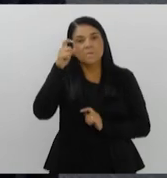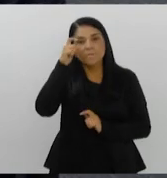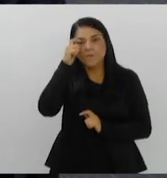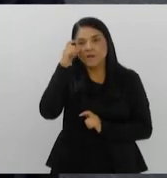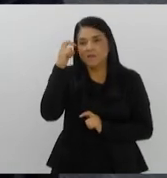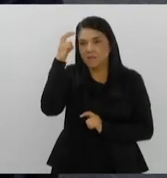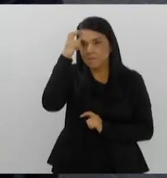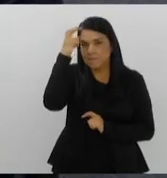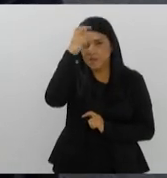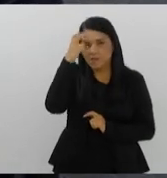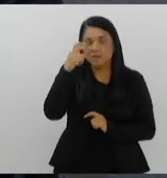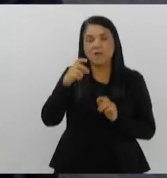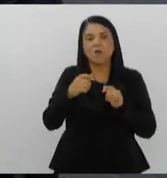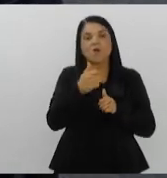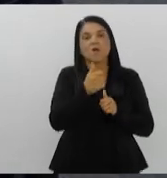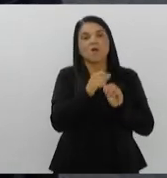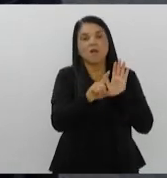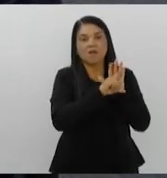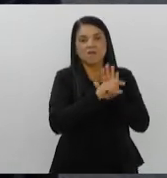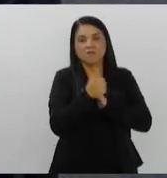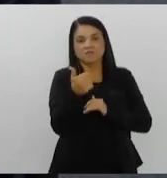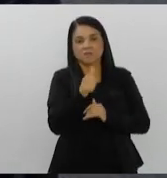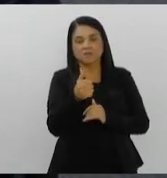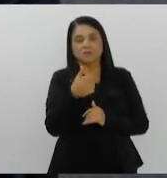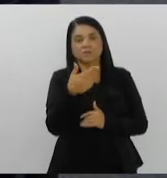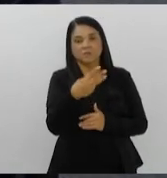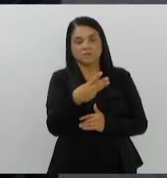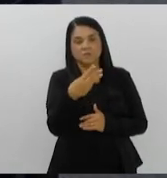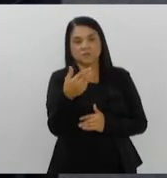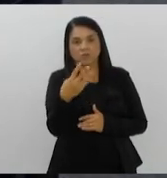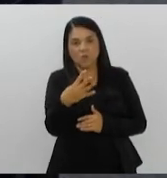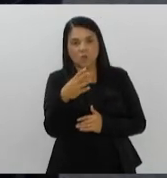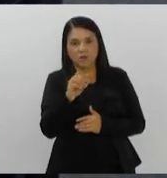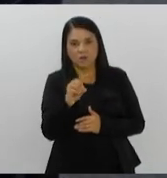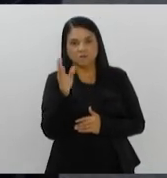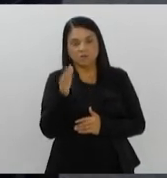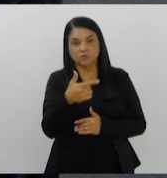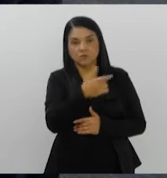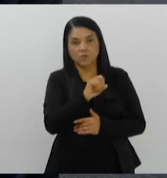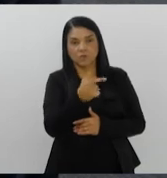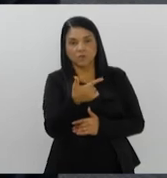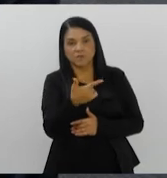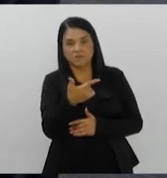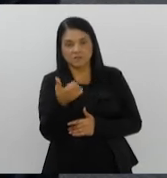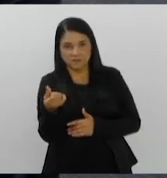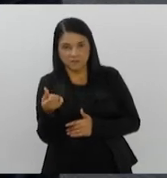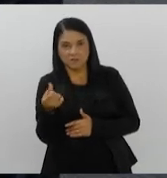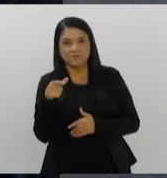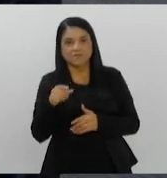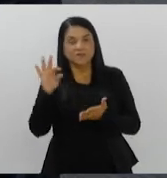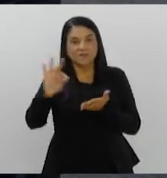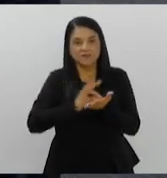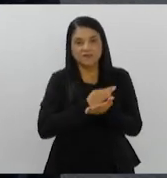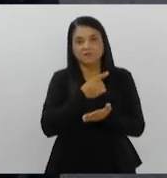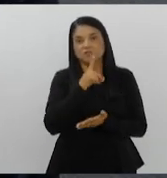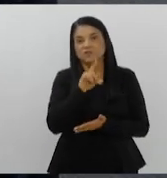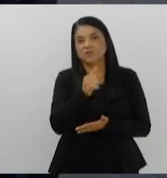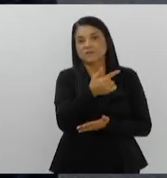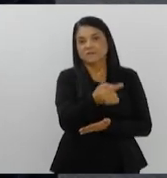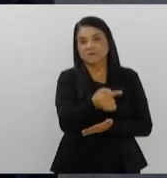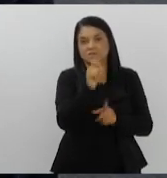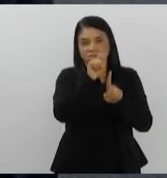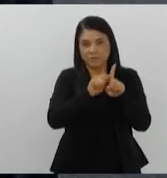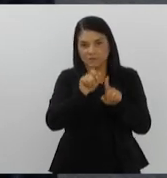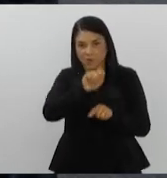Federal 11.340, de 2006, assinada em 7 de agosto, uma referência fundamental no enfrentamento à